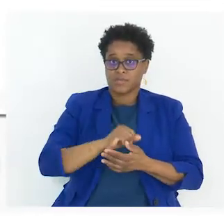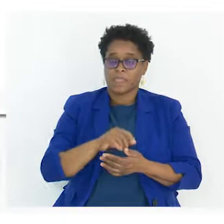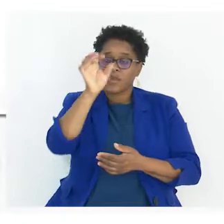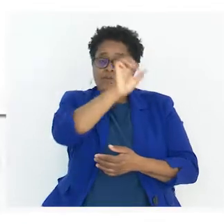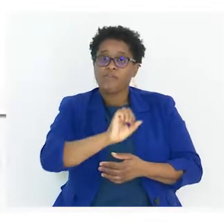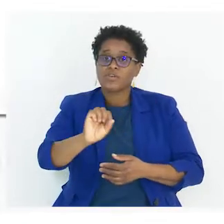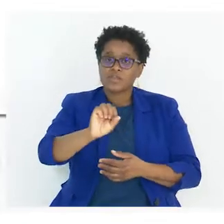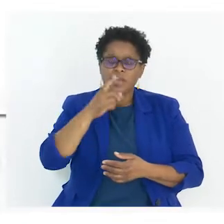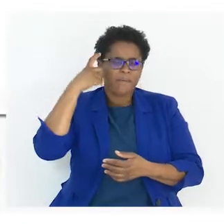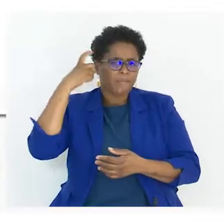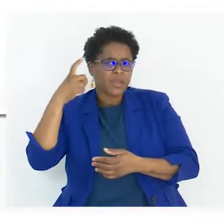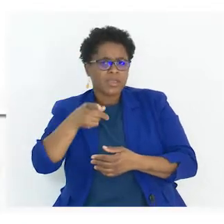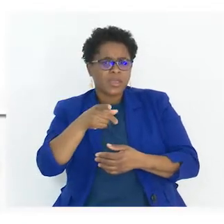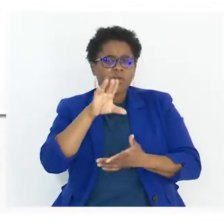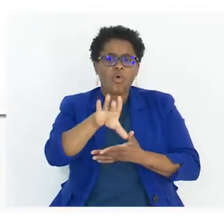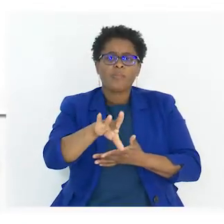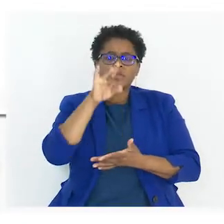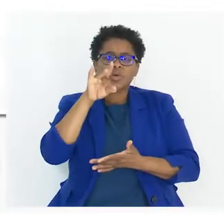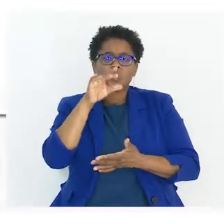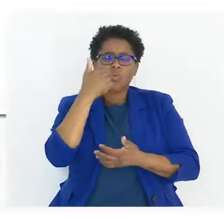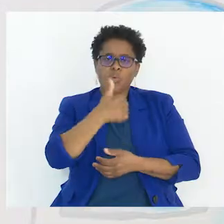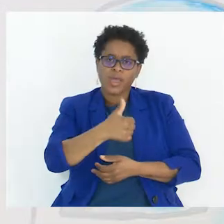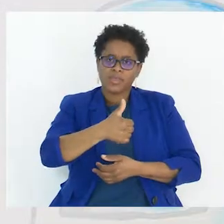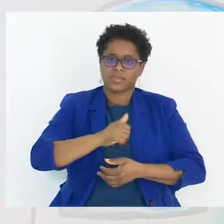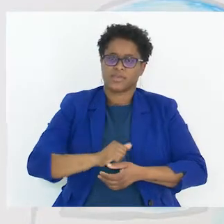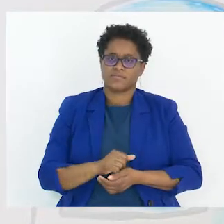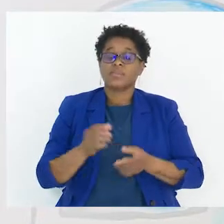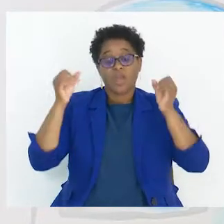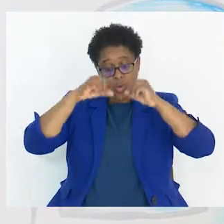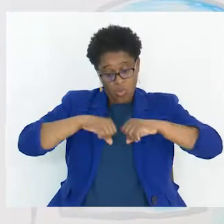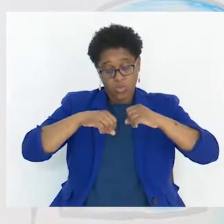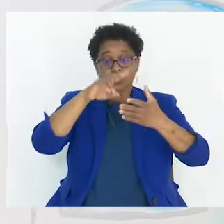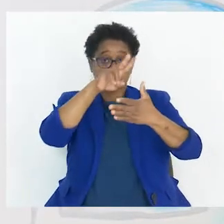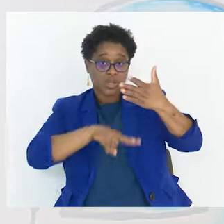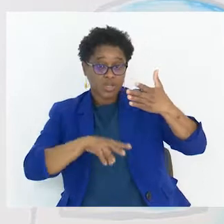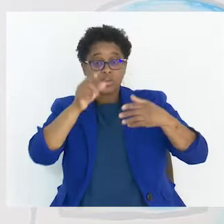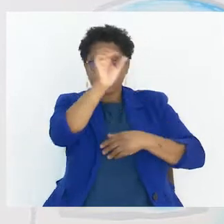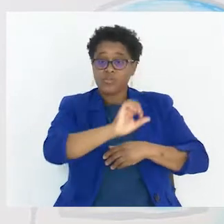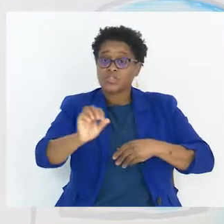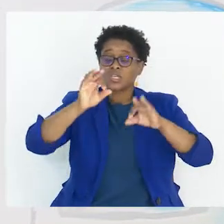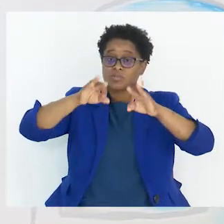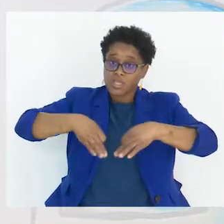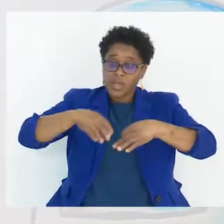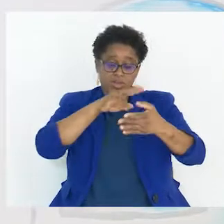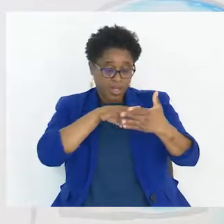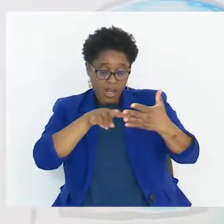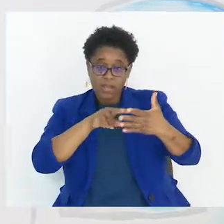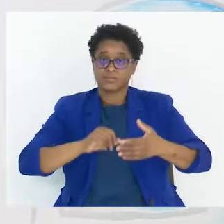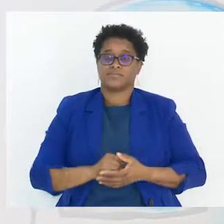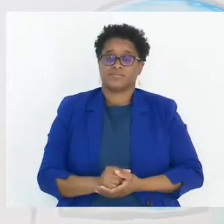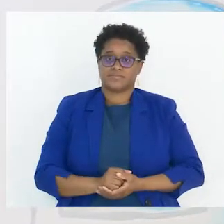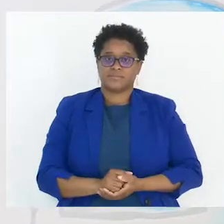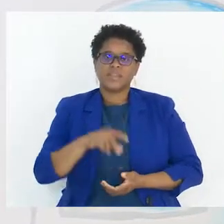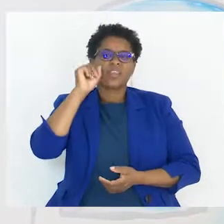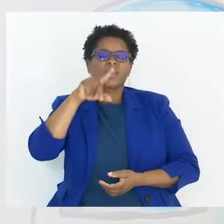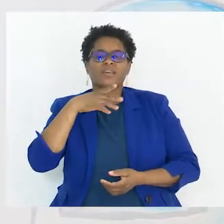acham que é a opção correta, de acordo com o texto que acabaram de ler? Vamos lá.